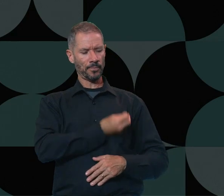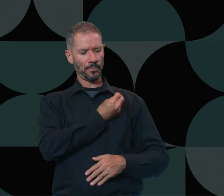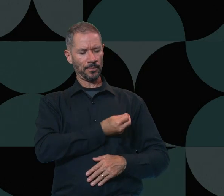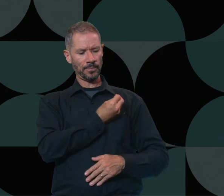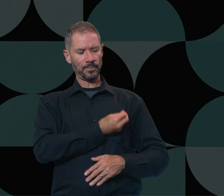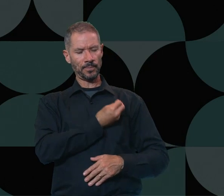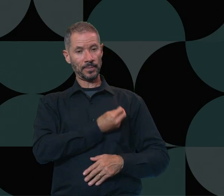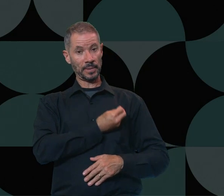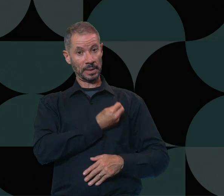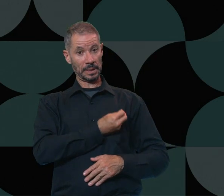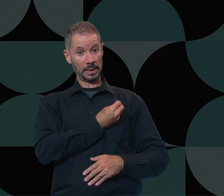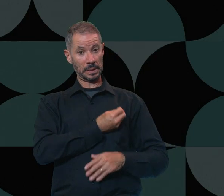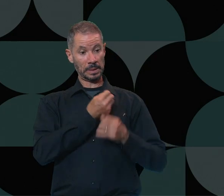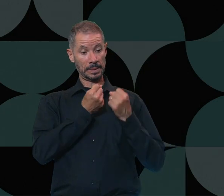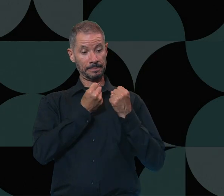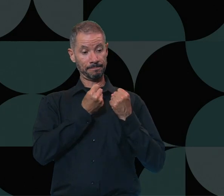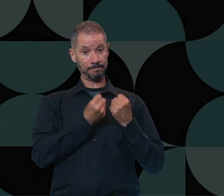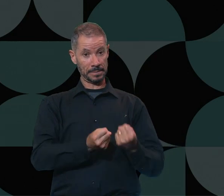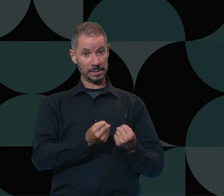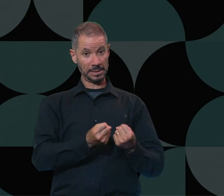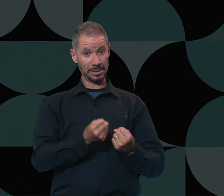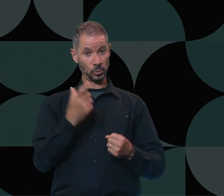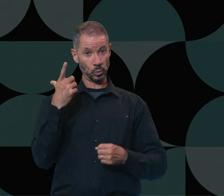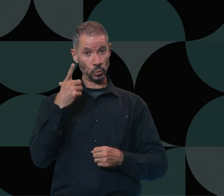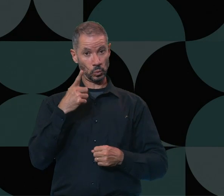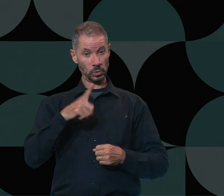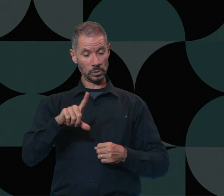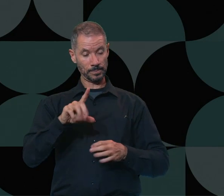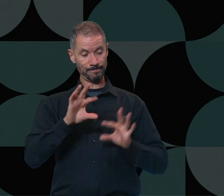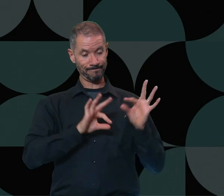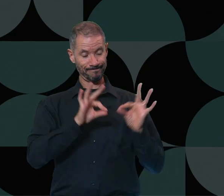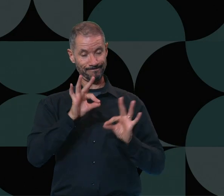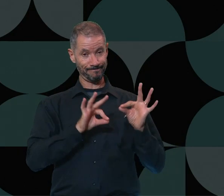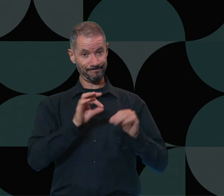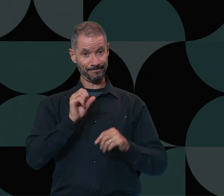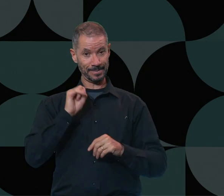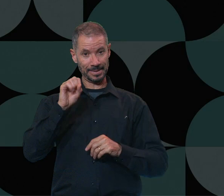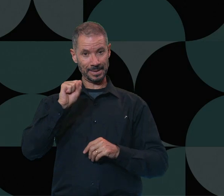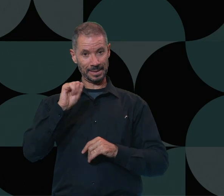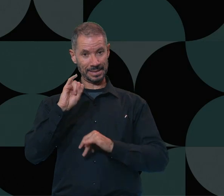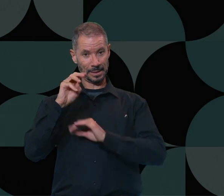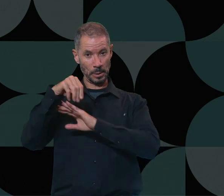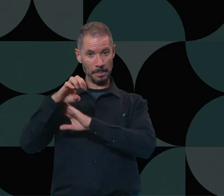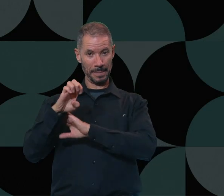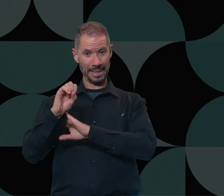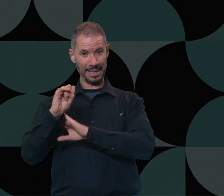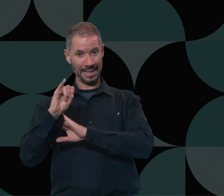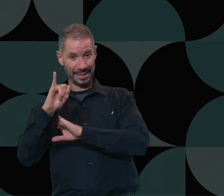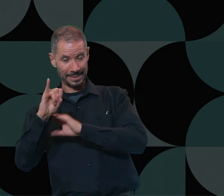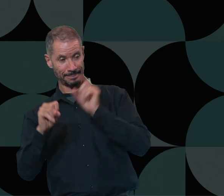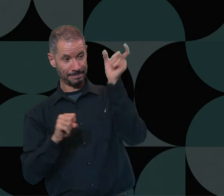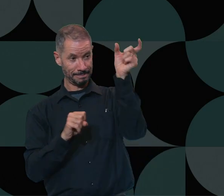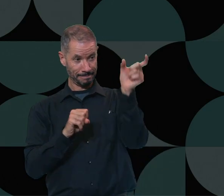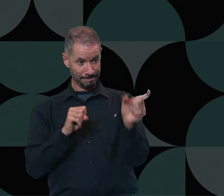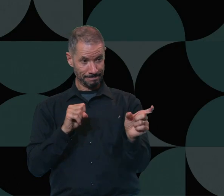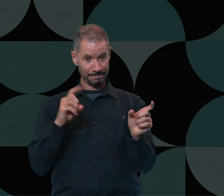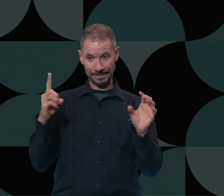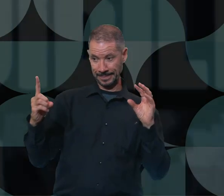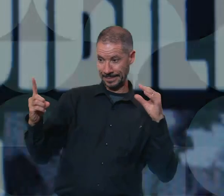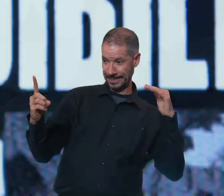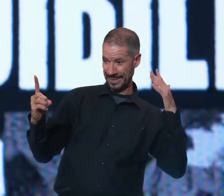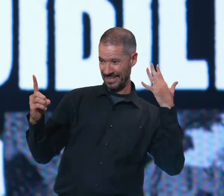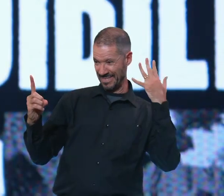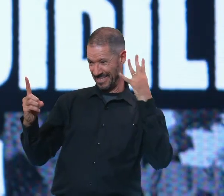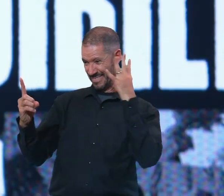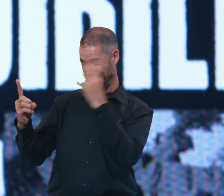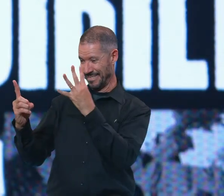são extremamente pesadas de conseguirmos lidar. E Simei tenta atingir exatamente isso em Davi, quando